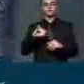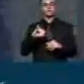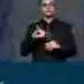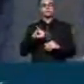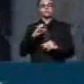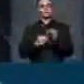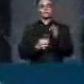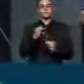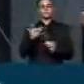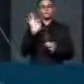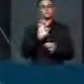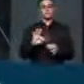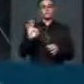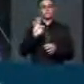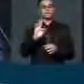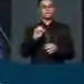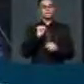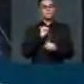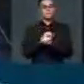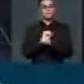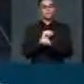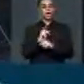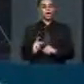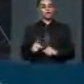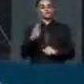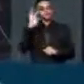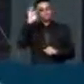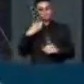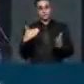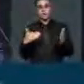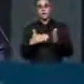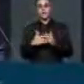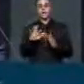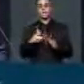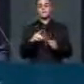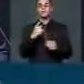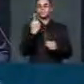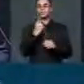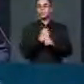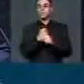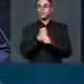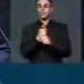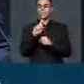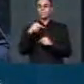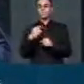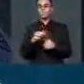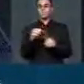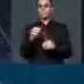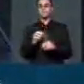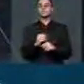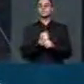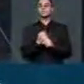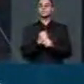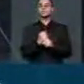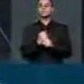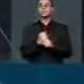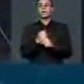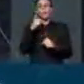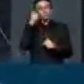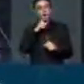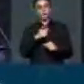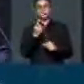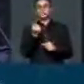decisão, por pelo menos um ano, até que a União crie as condições de reassentamento dessas famílias e que esses trabalhadores que